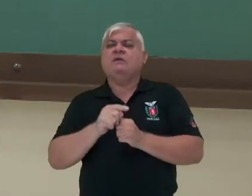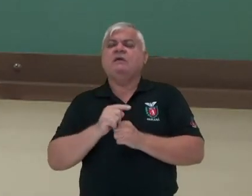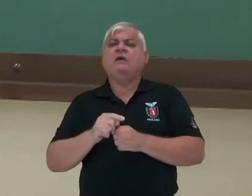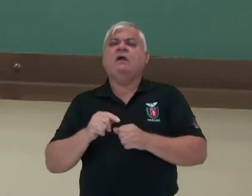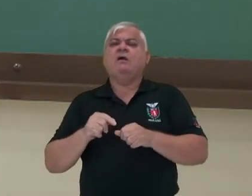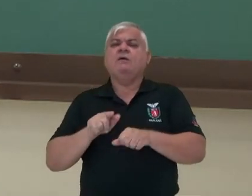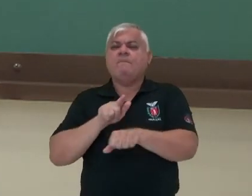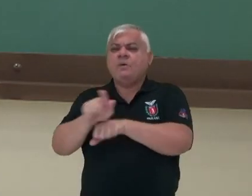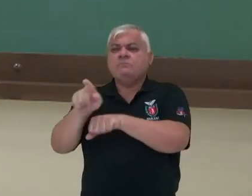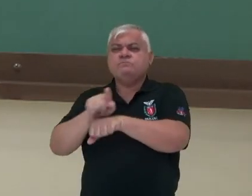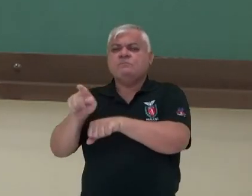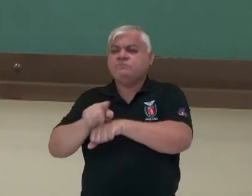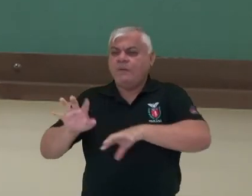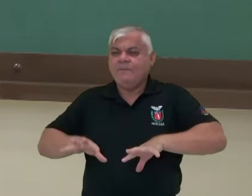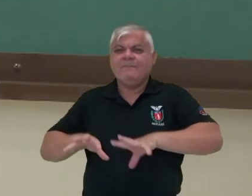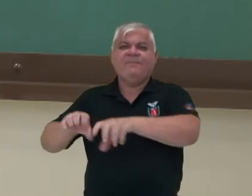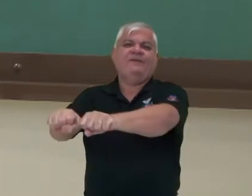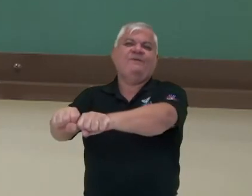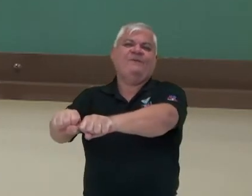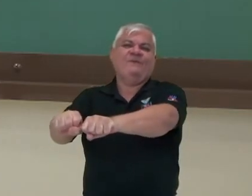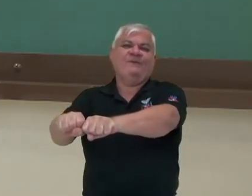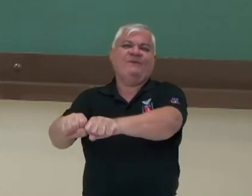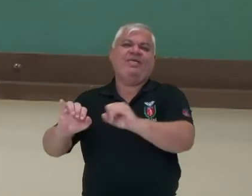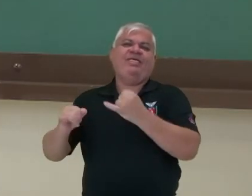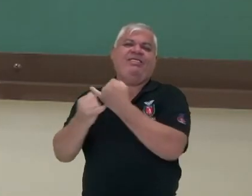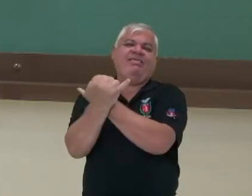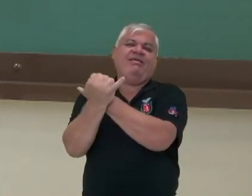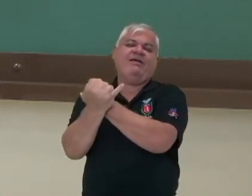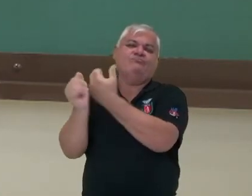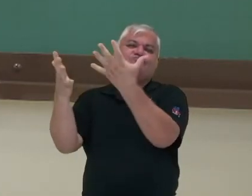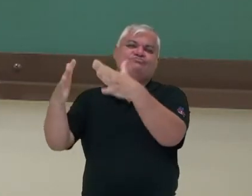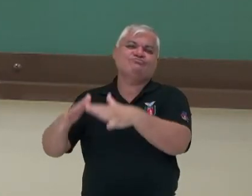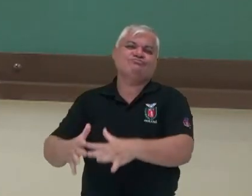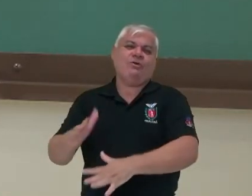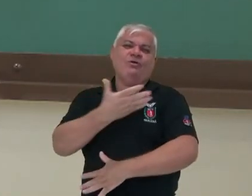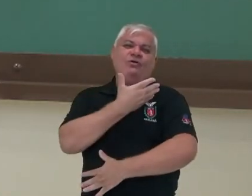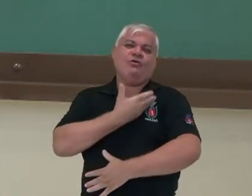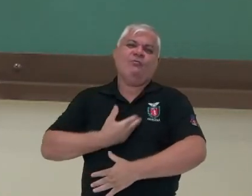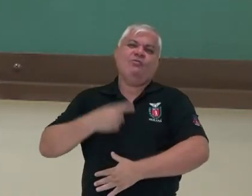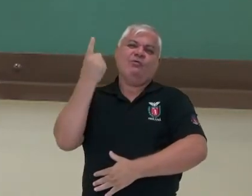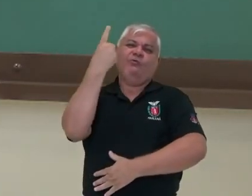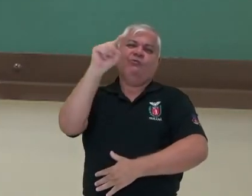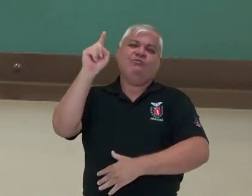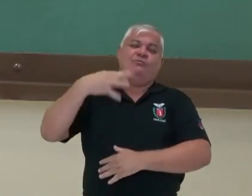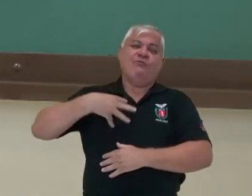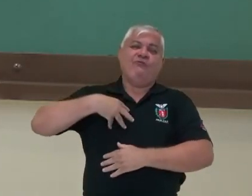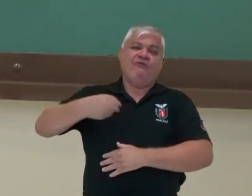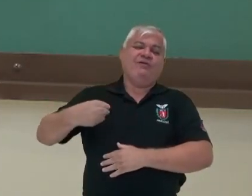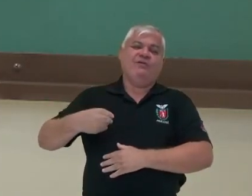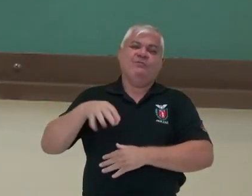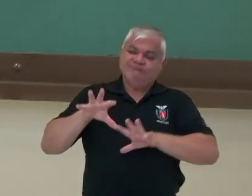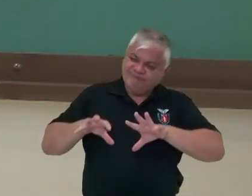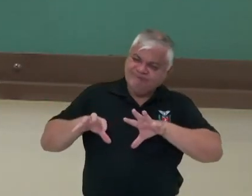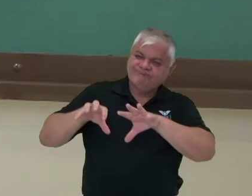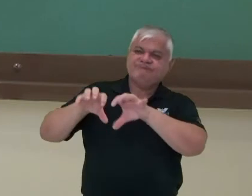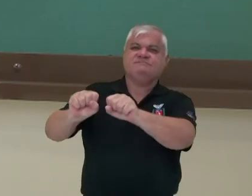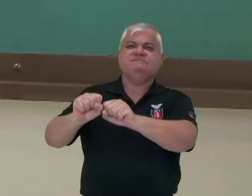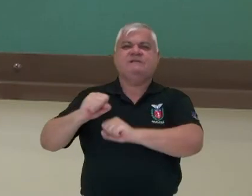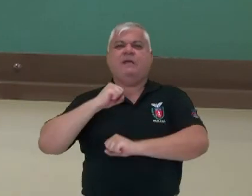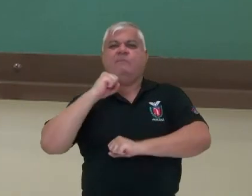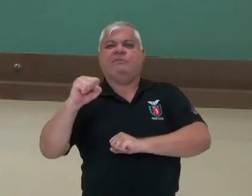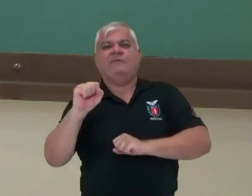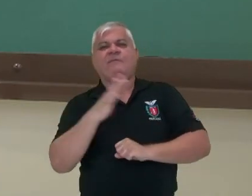inca foi conquistada e o último governante, Túpac Amaru, filho de Manco, foi capturado e